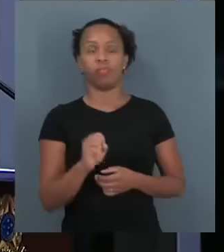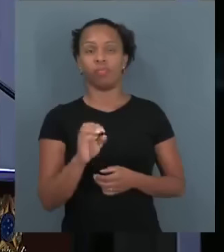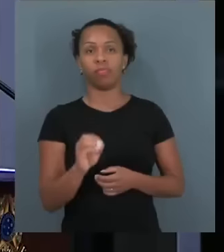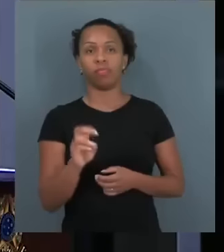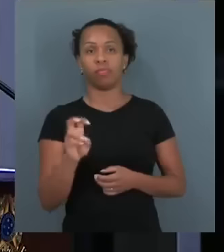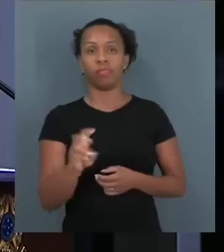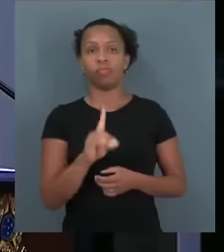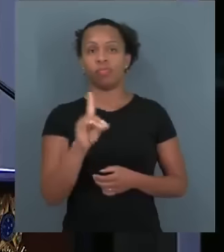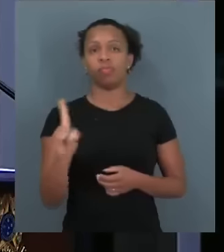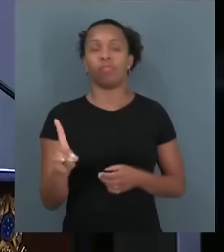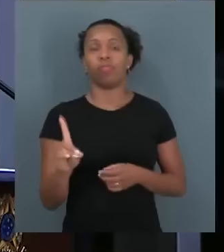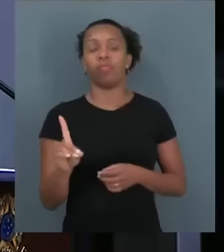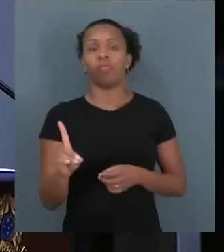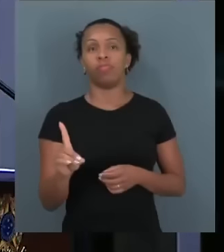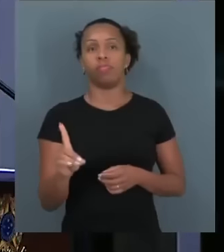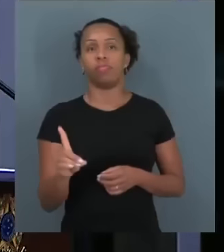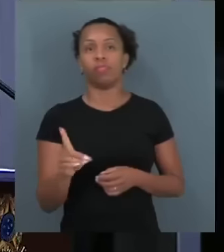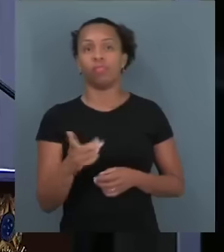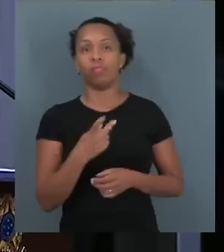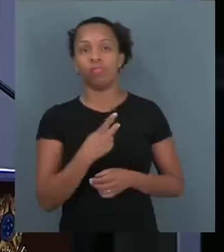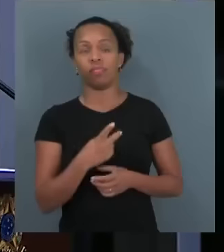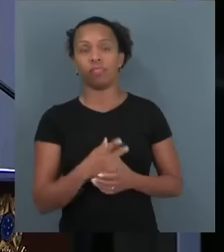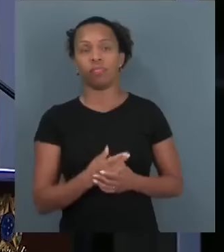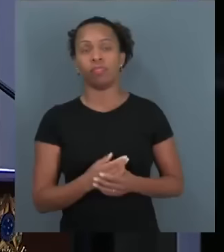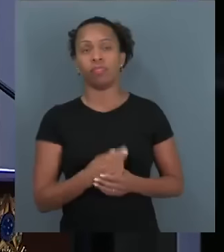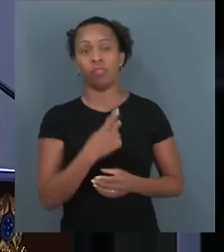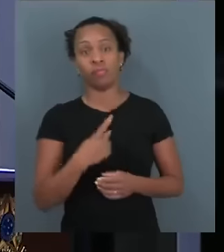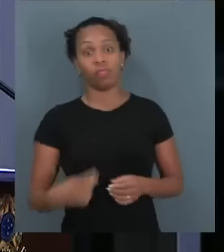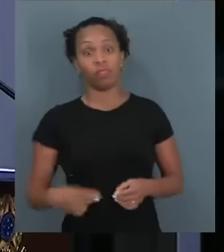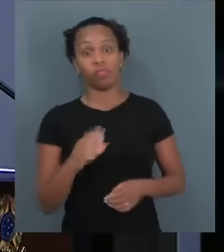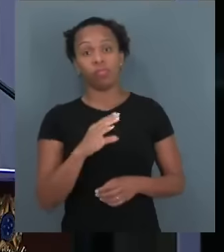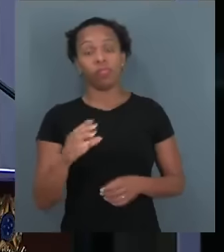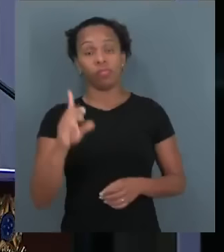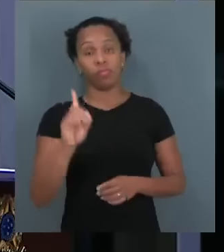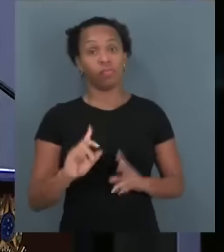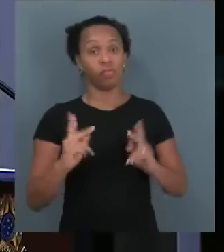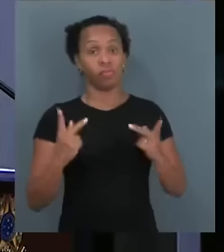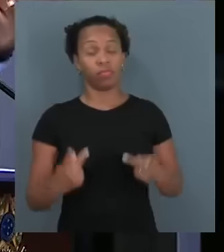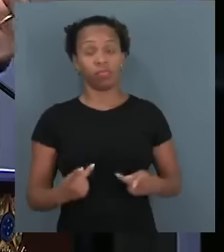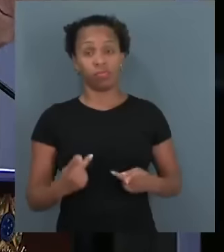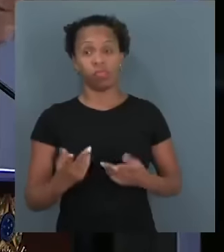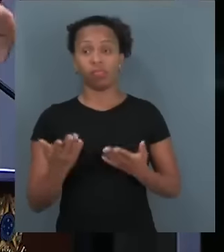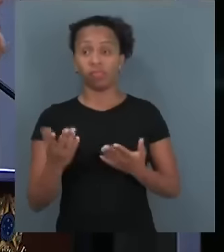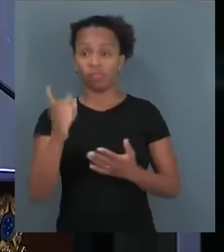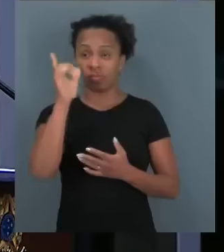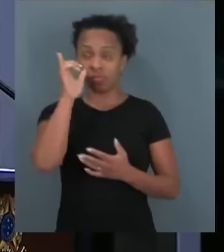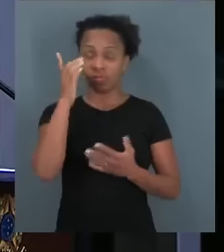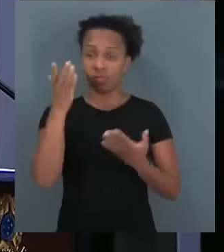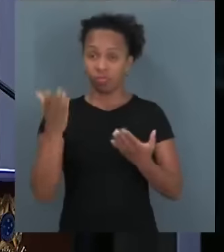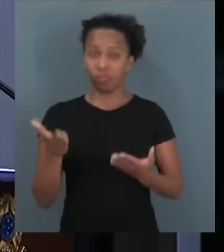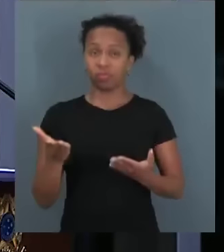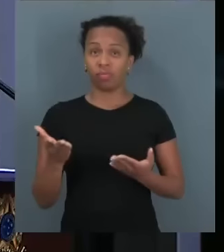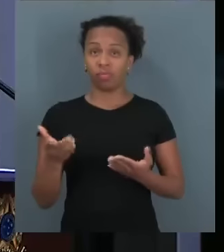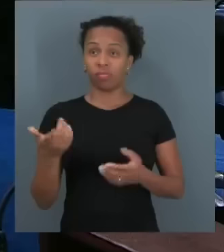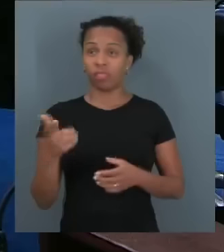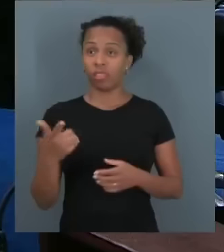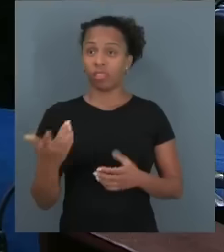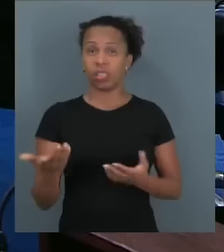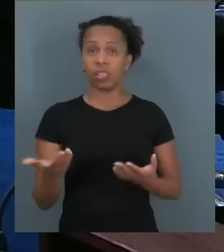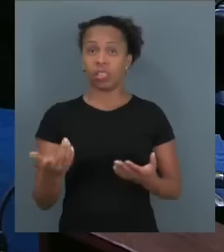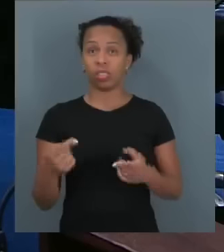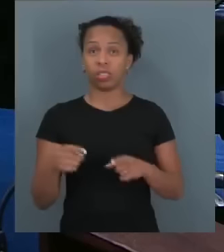dias, senadora Damares, presidente da Comissão de Direitos Humanos, não é por acaso que a senhora está sentada aí agora, não existe